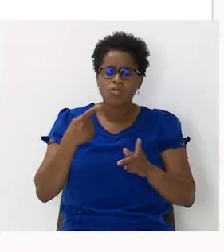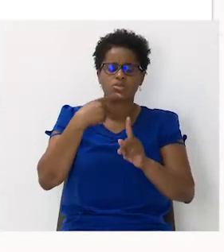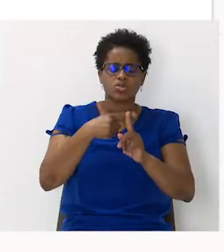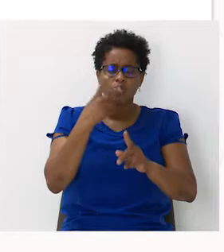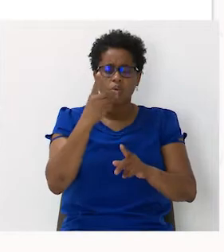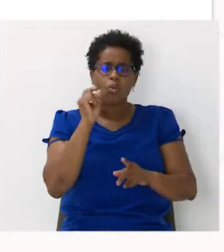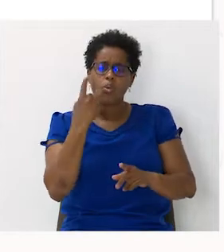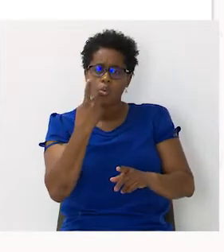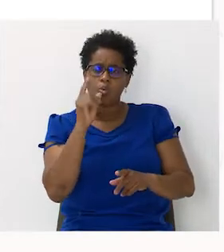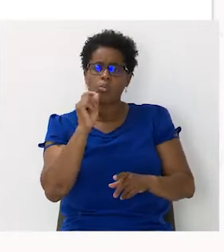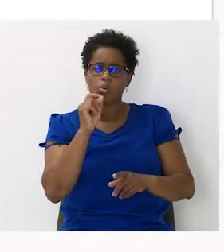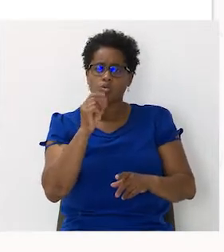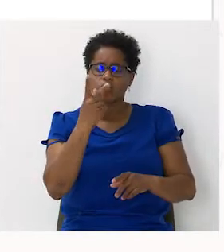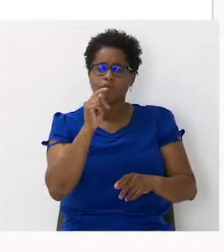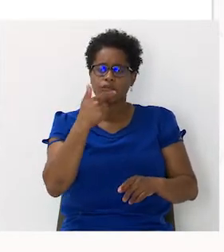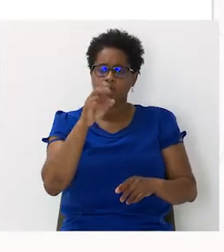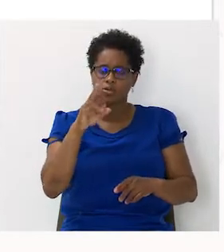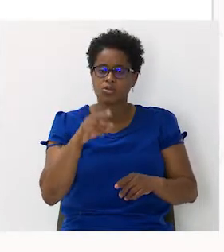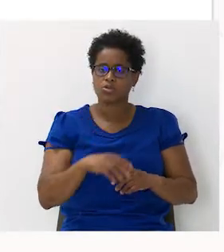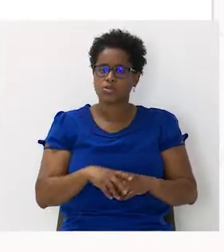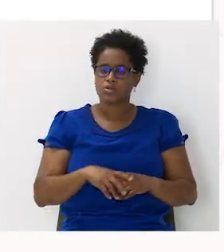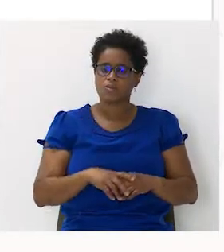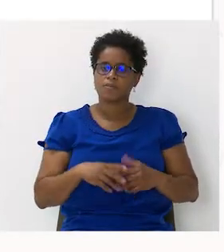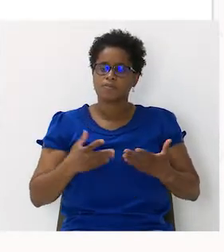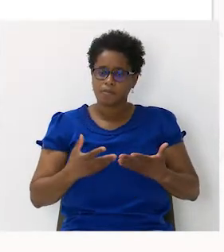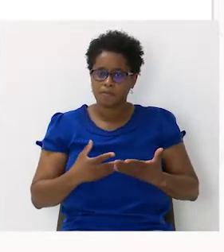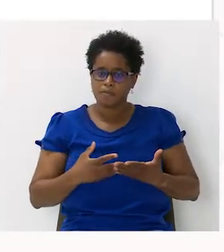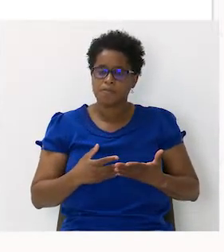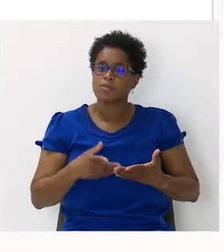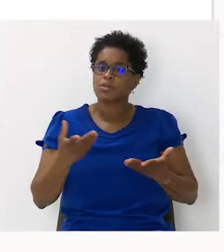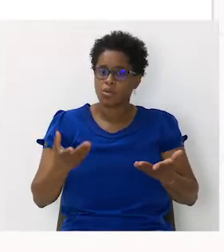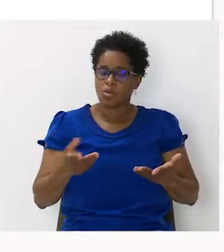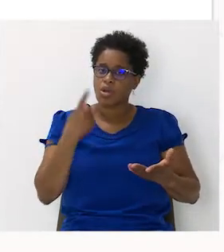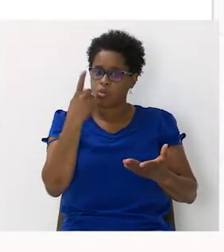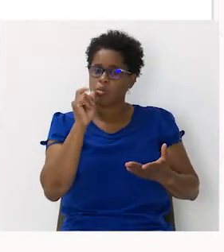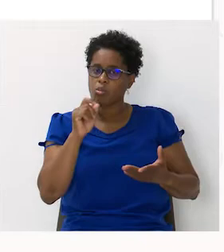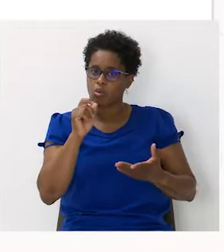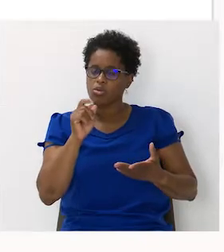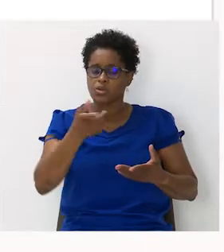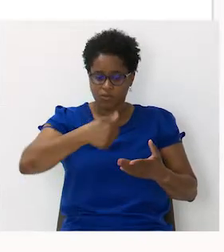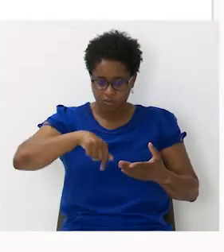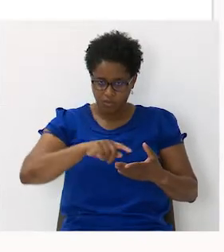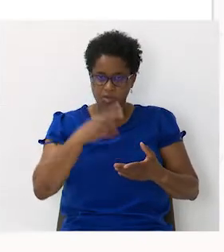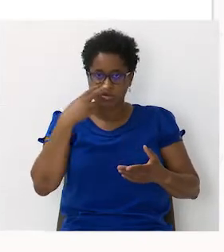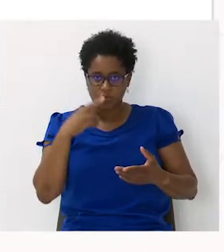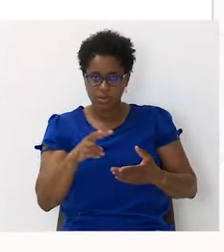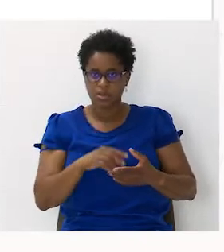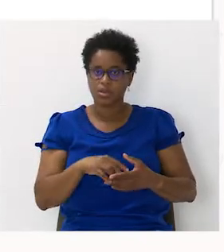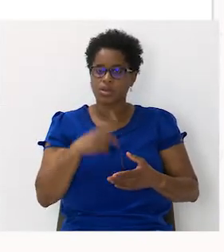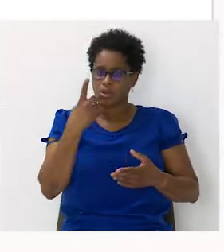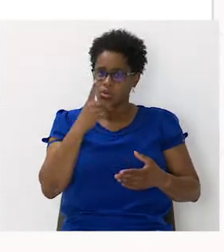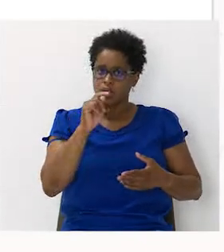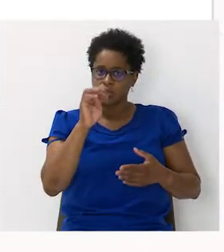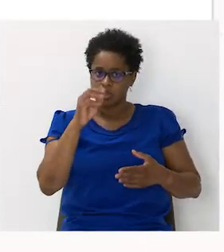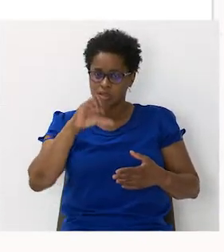vetor, qual é o resultado? A soma de um ponto com um vetor é um ponto. Vamos ver o esquema.